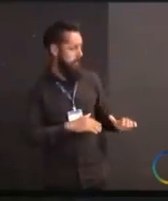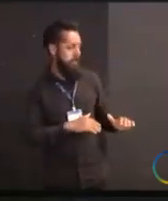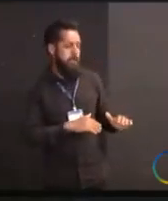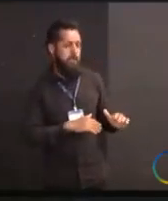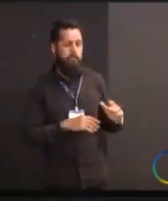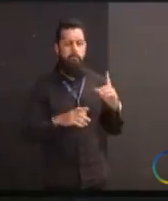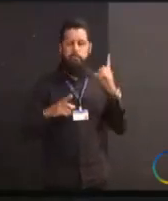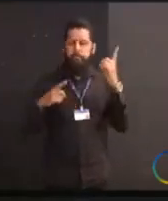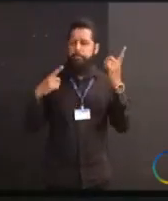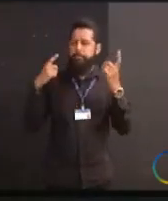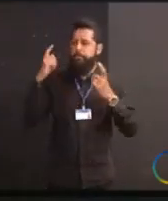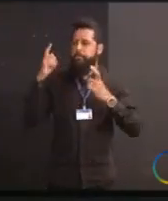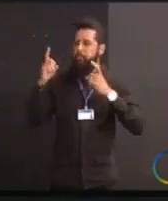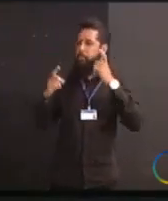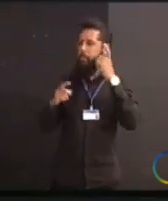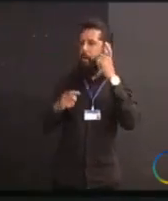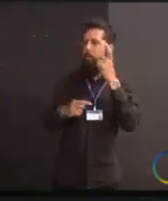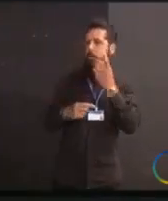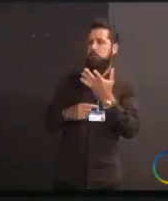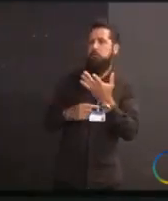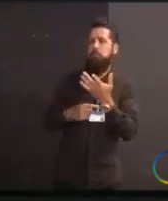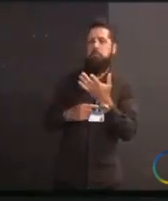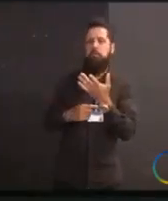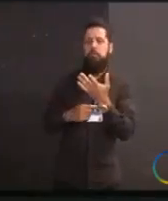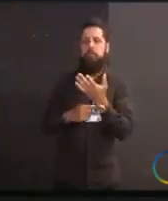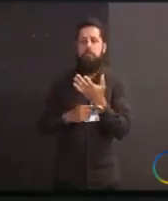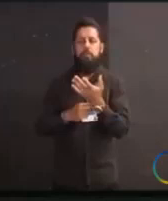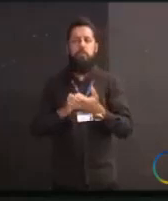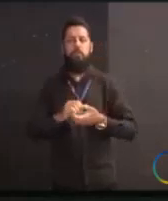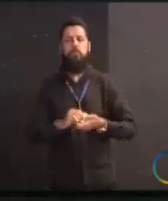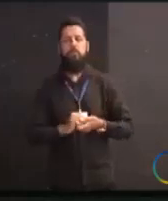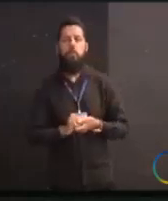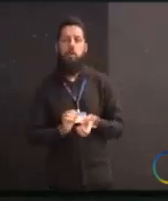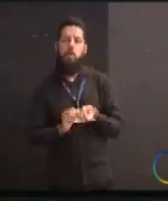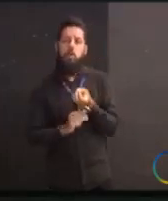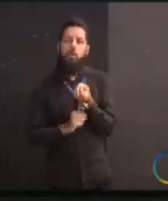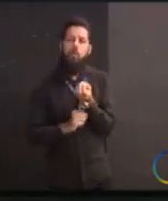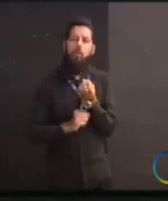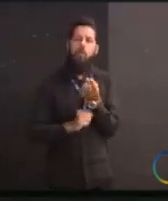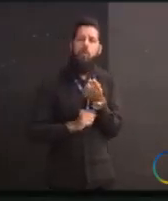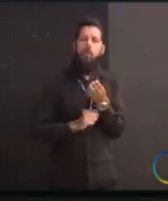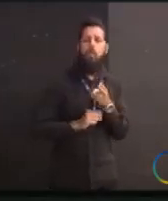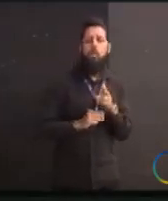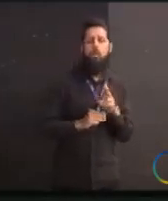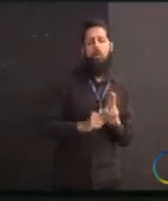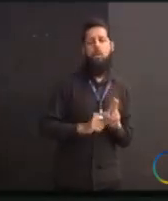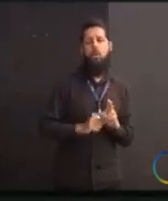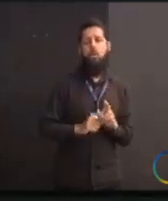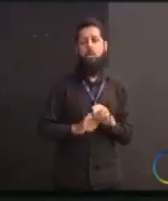Se eu for pegar aqui o personagem do Ziraldo, ou aquela metamorfose